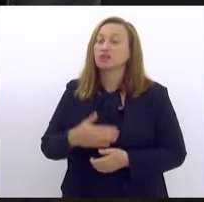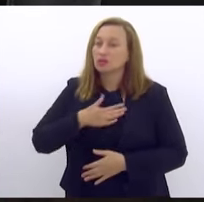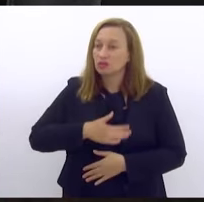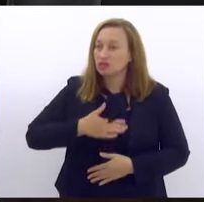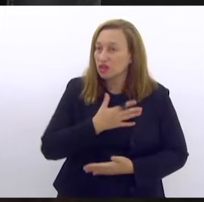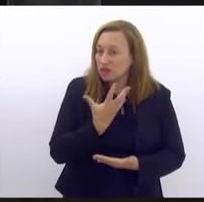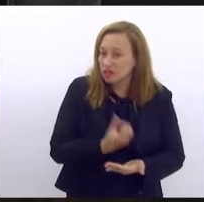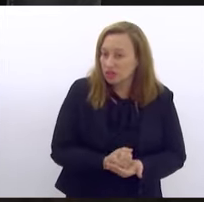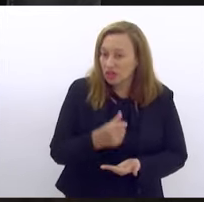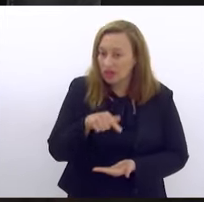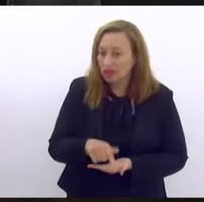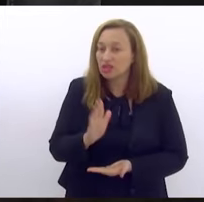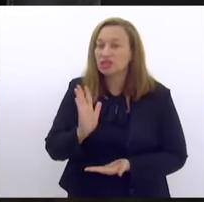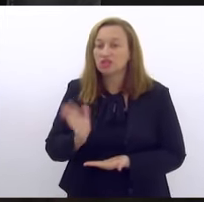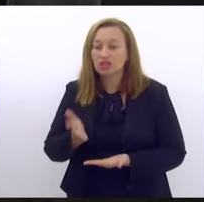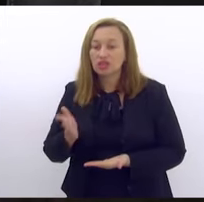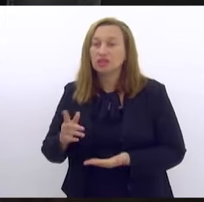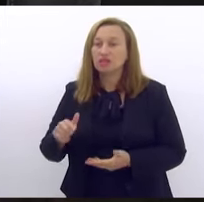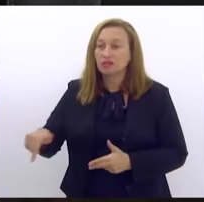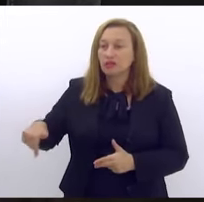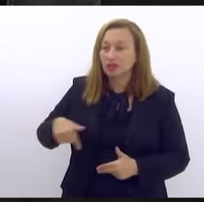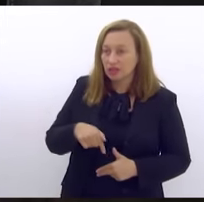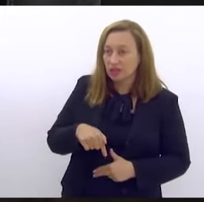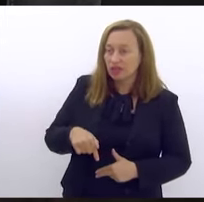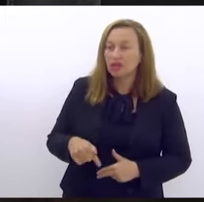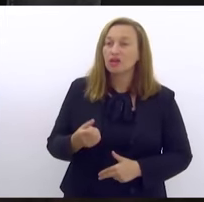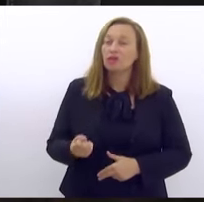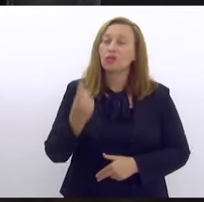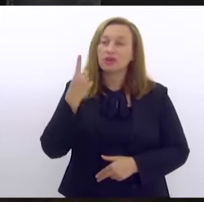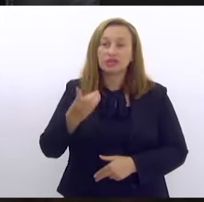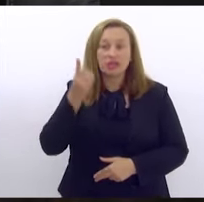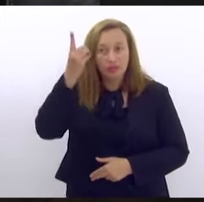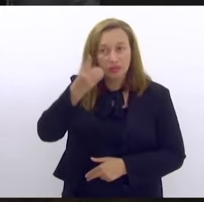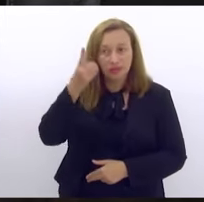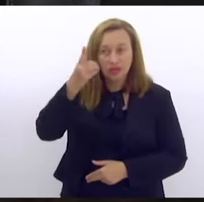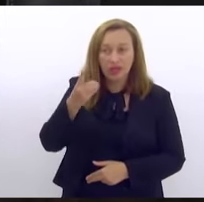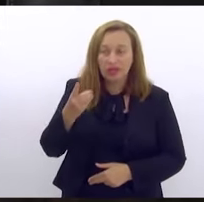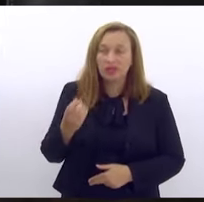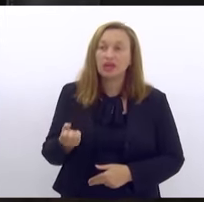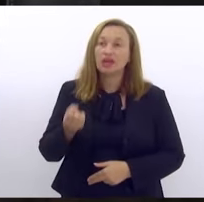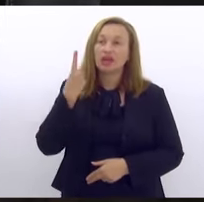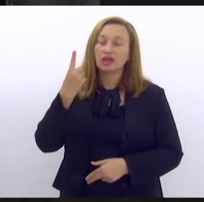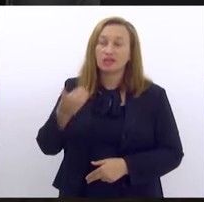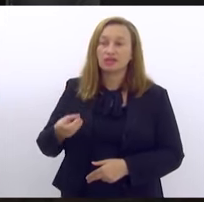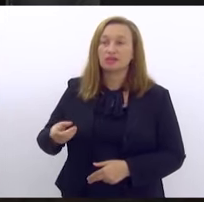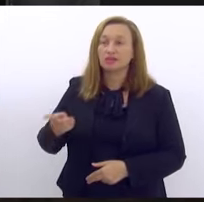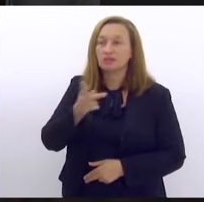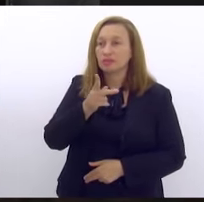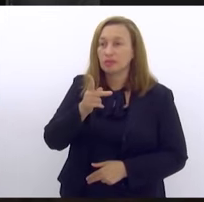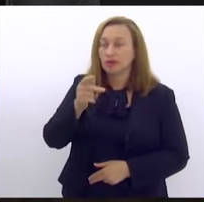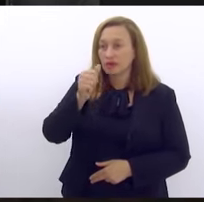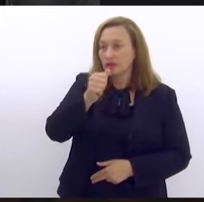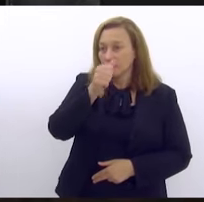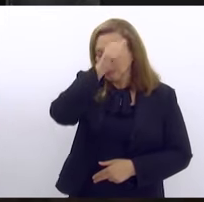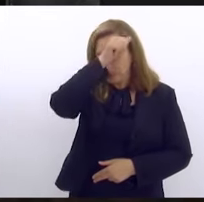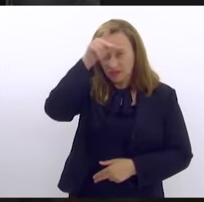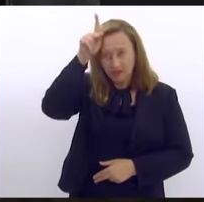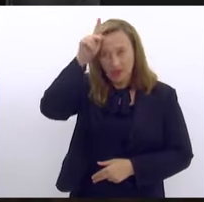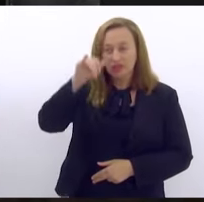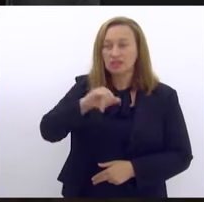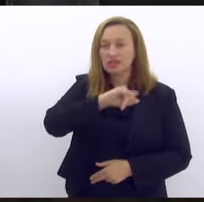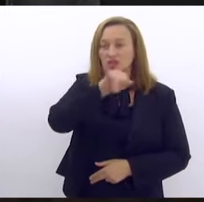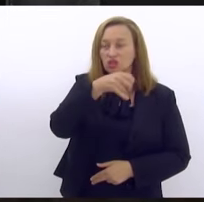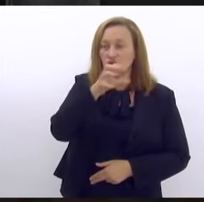de registrar aqui, já teve aqui em cima conosco, a presença do ex-deputado, ex-prefeito de São João do Meriti, foi secretário de Estado também,